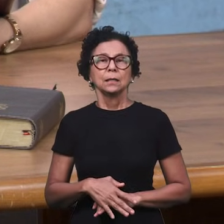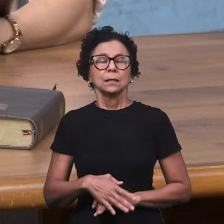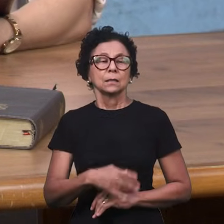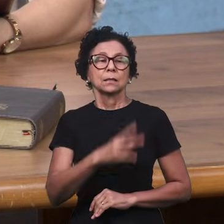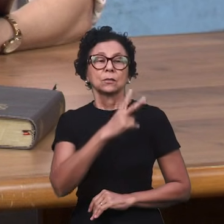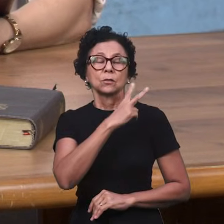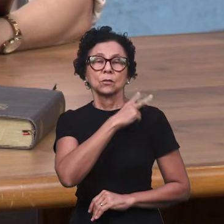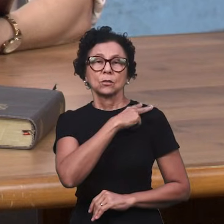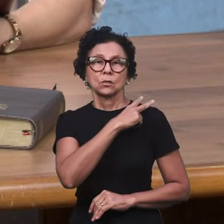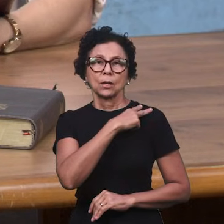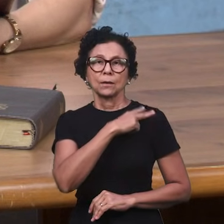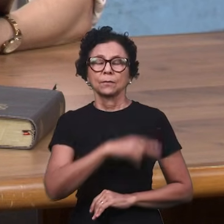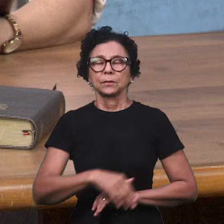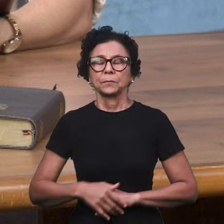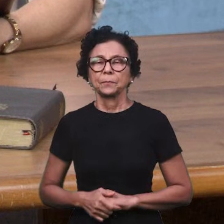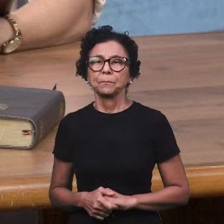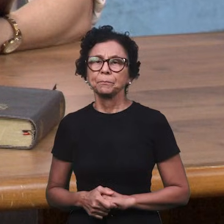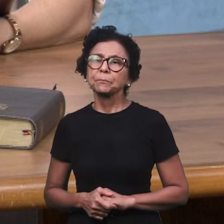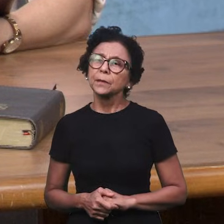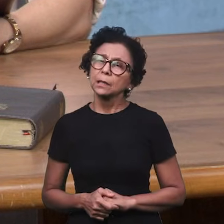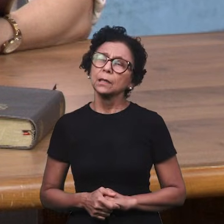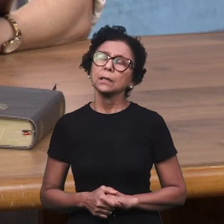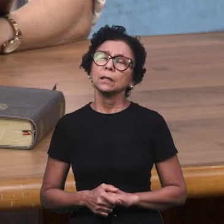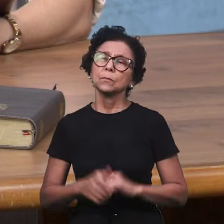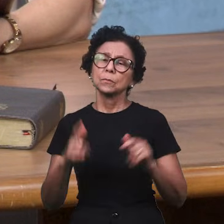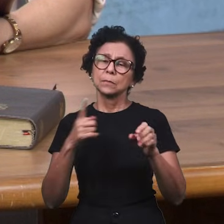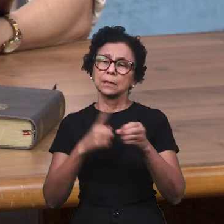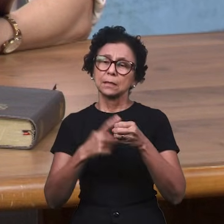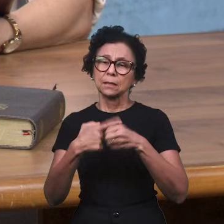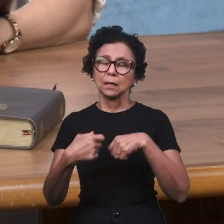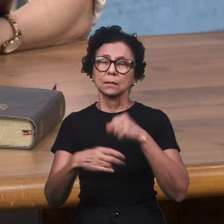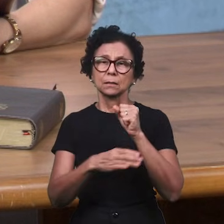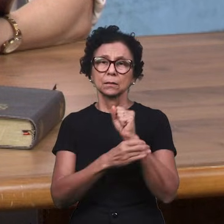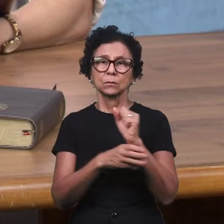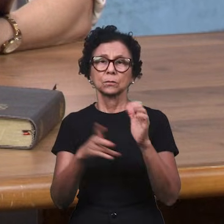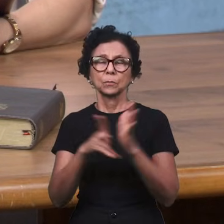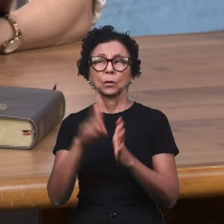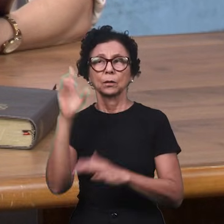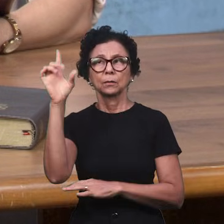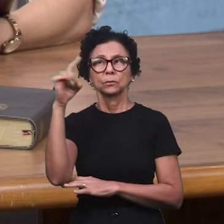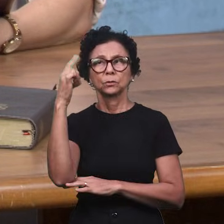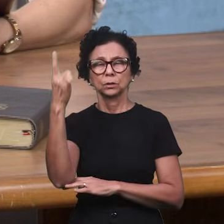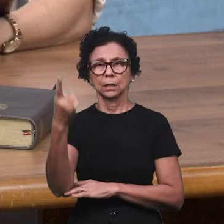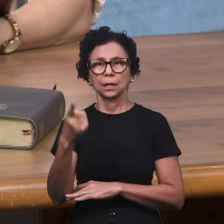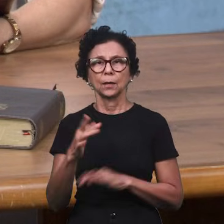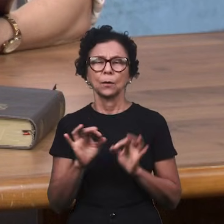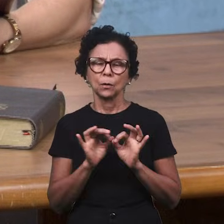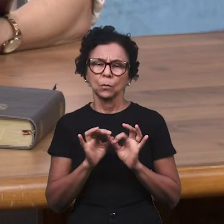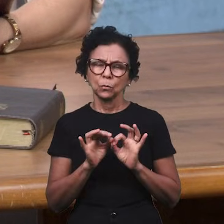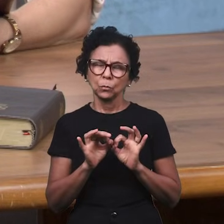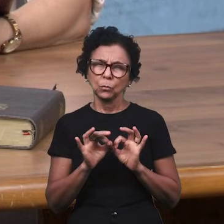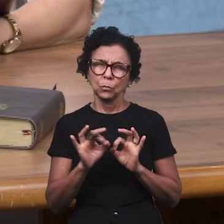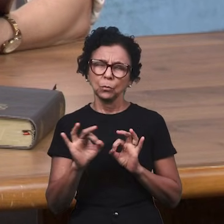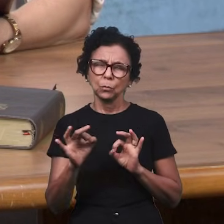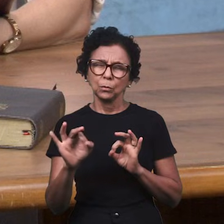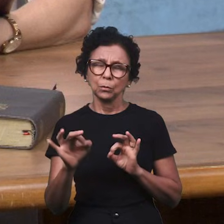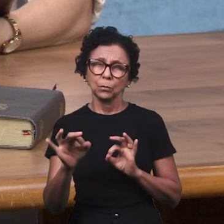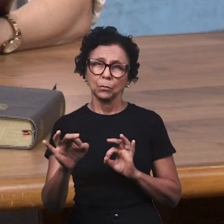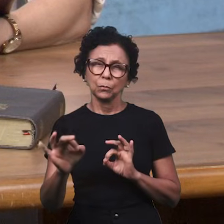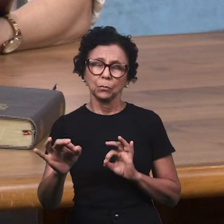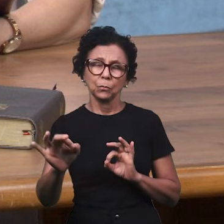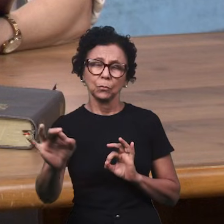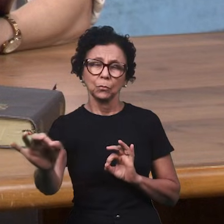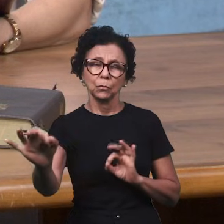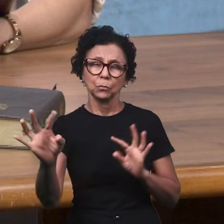a cidade de Davi, e edificou a cidade ao redor, desde Milo até ao circuito,